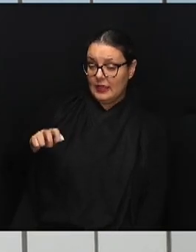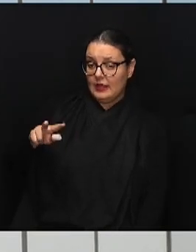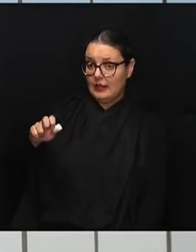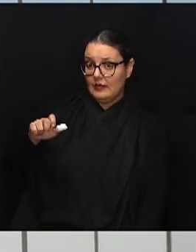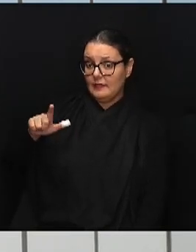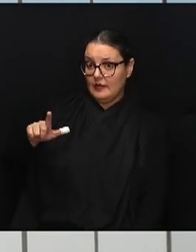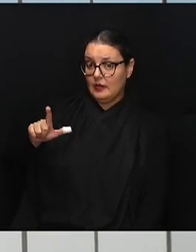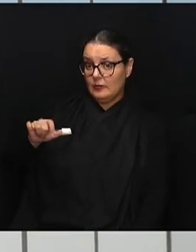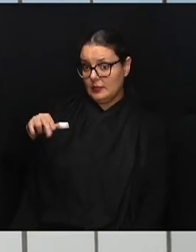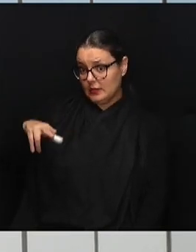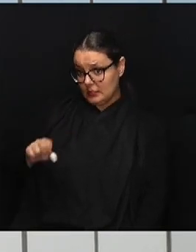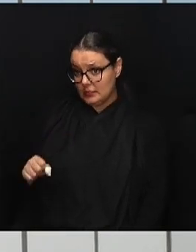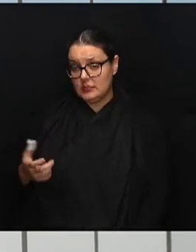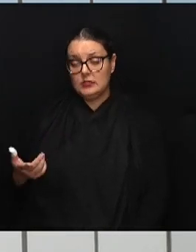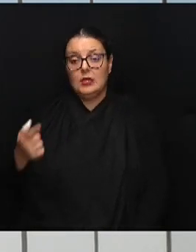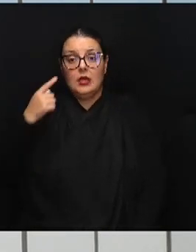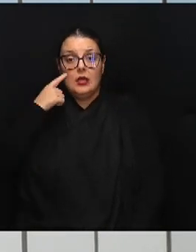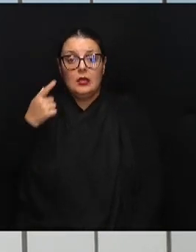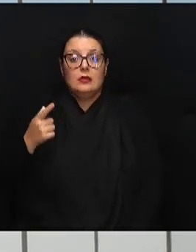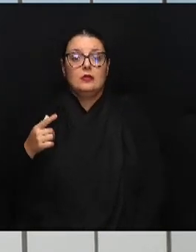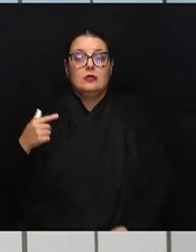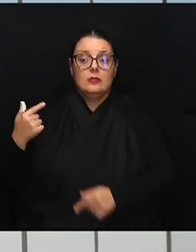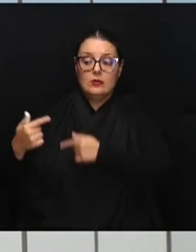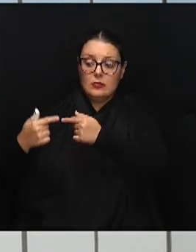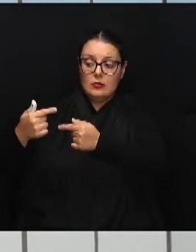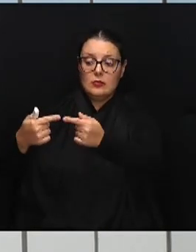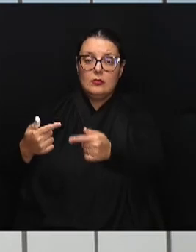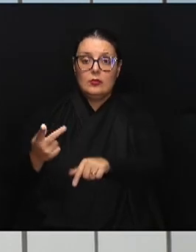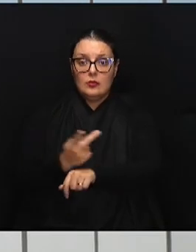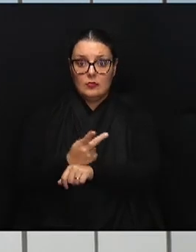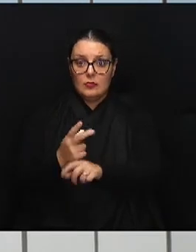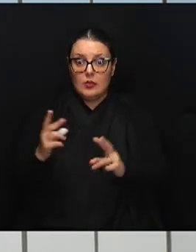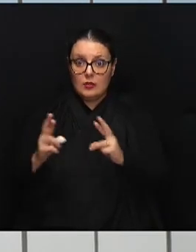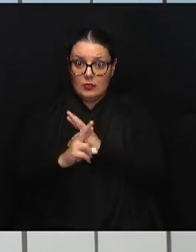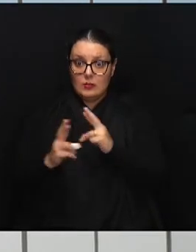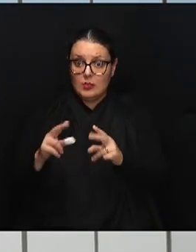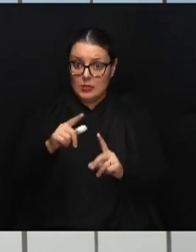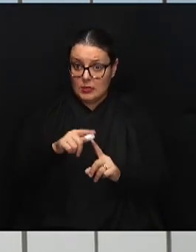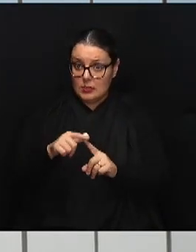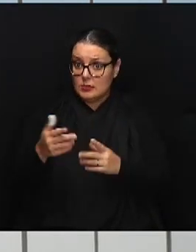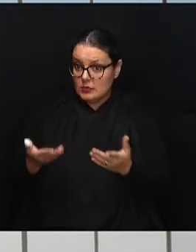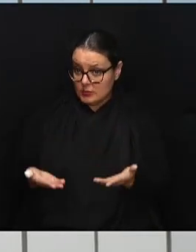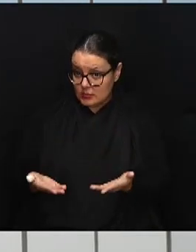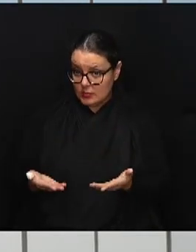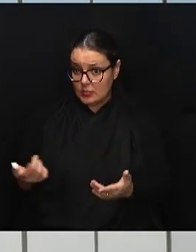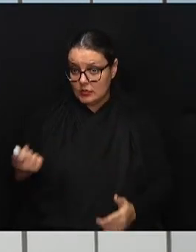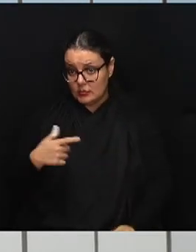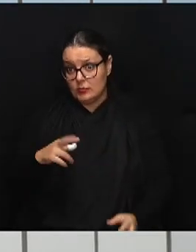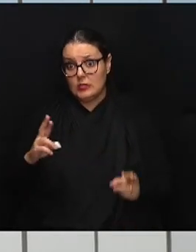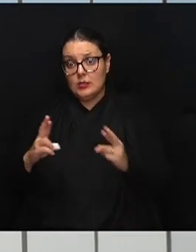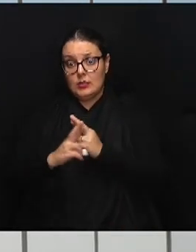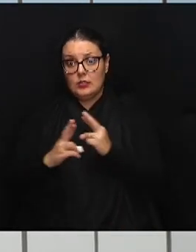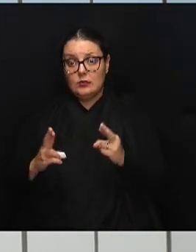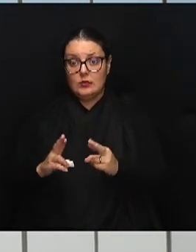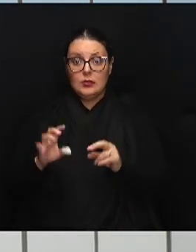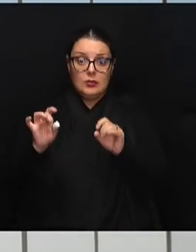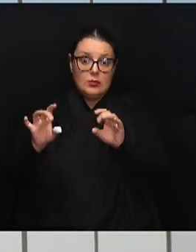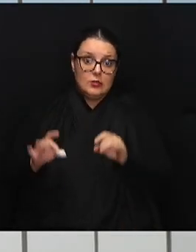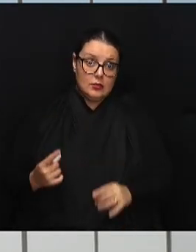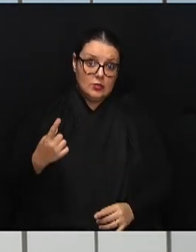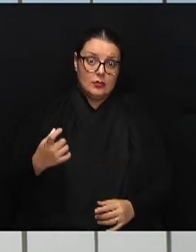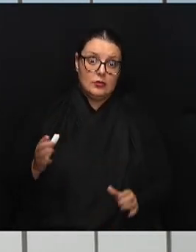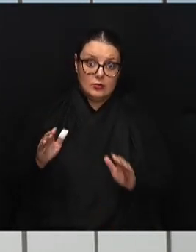no futuro as próximas gerações busquem mais relações desse tipo, do que relações exclusivas, únicas